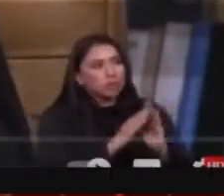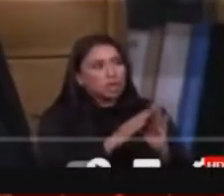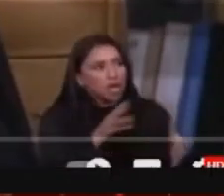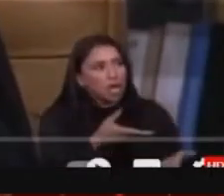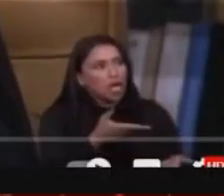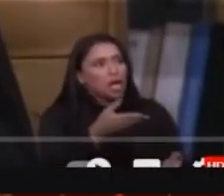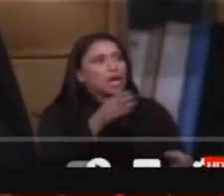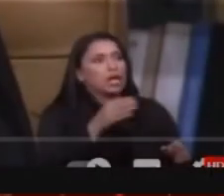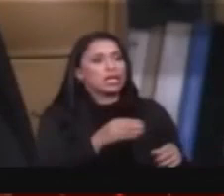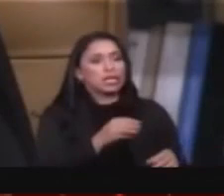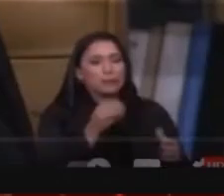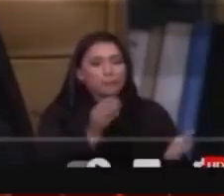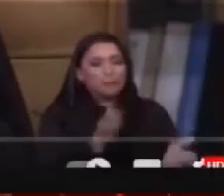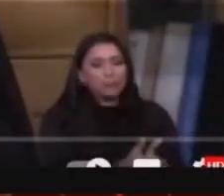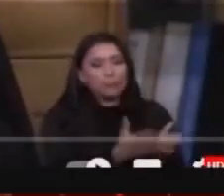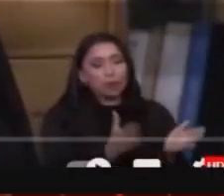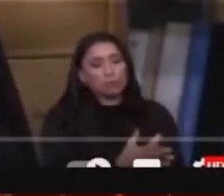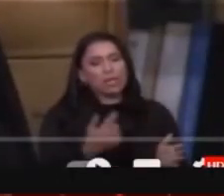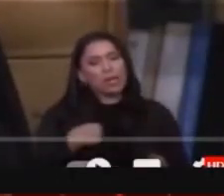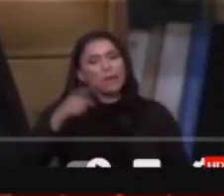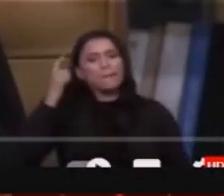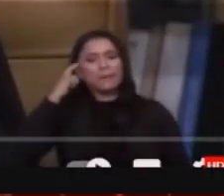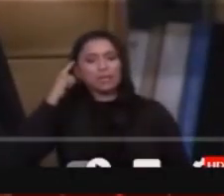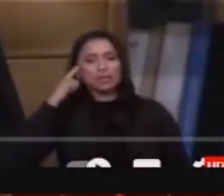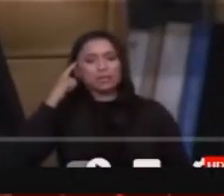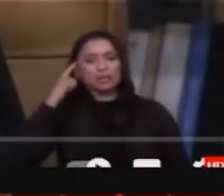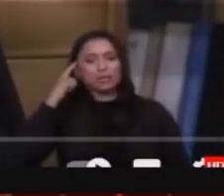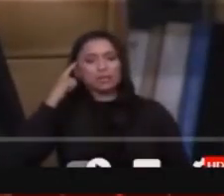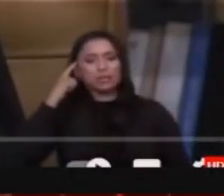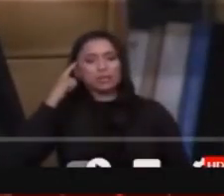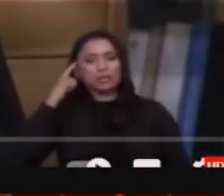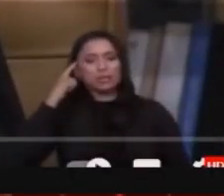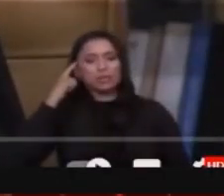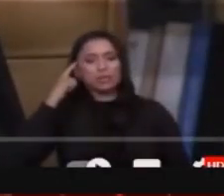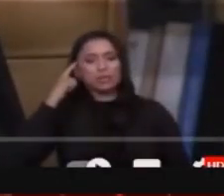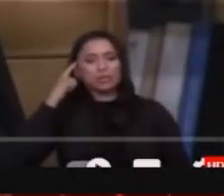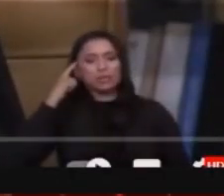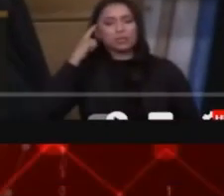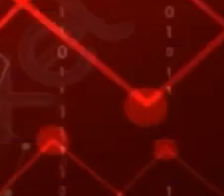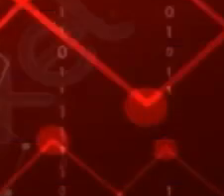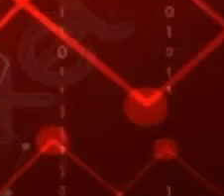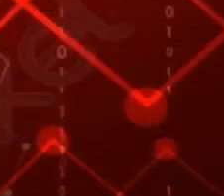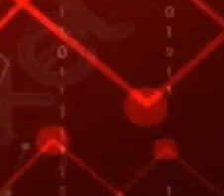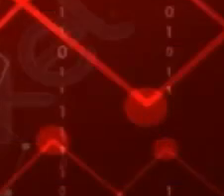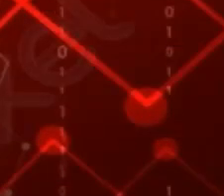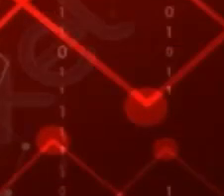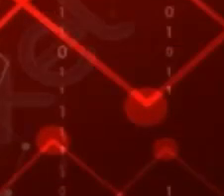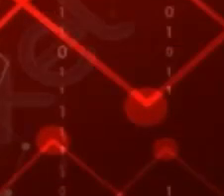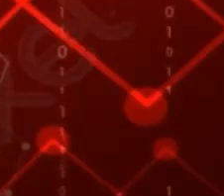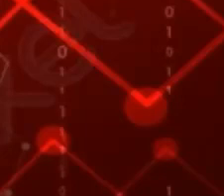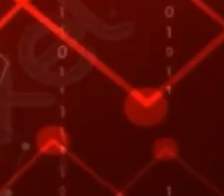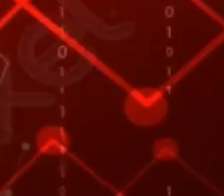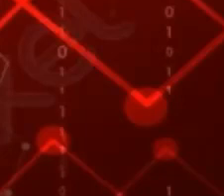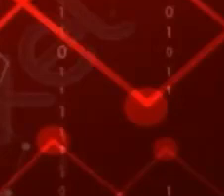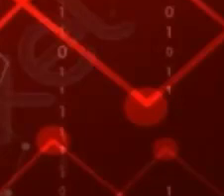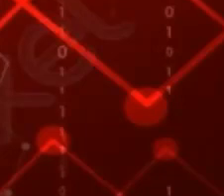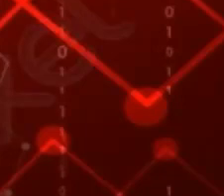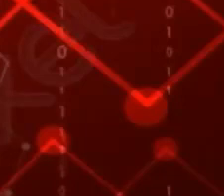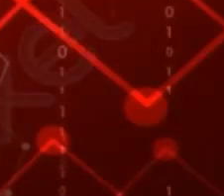eu considero uma péssima política de combate às drogas. Não. O ministro Barroso, é uma coisa importante dizer, foi um dos